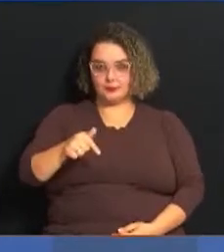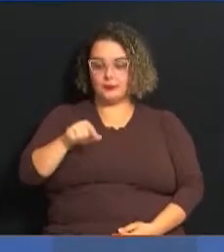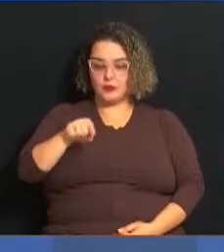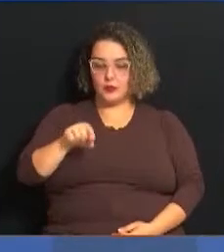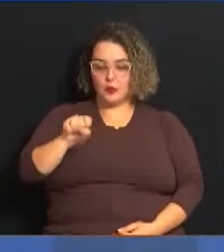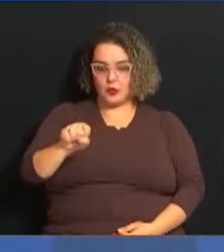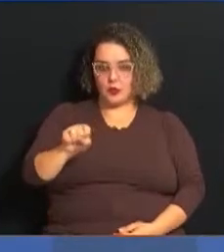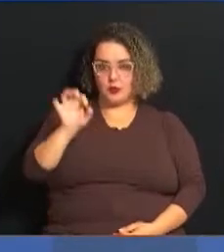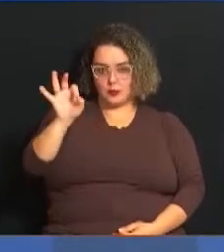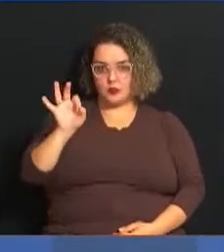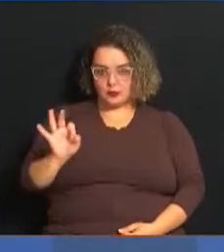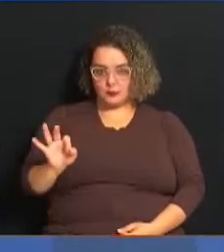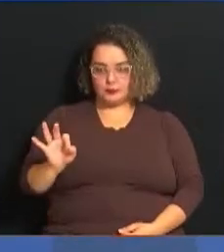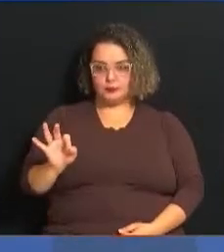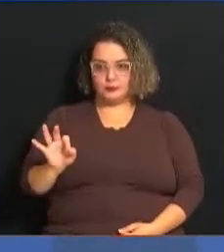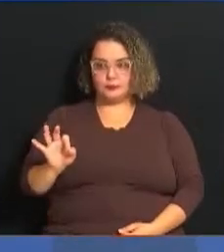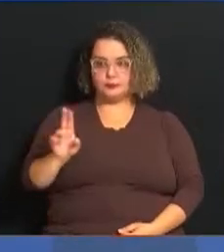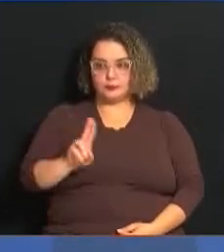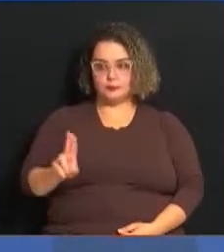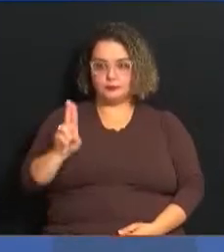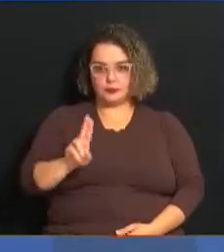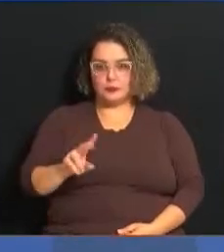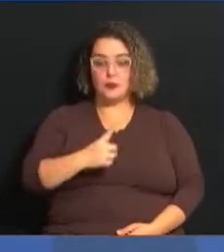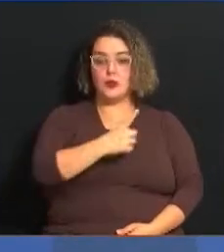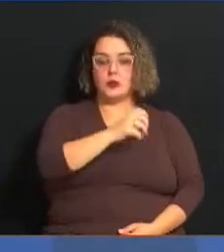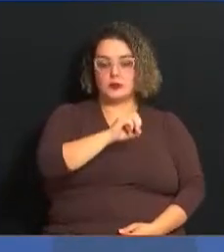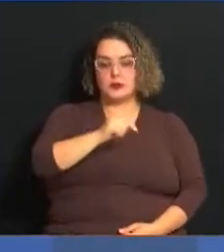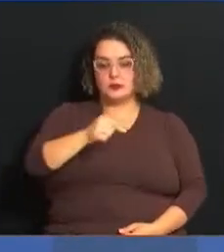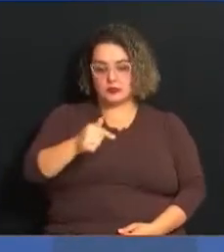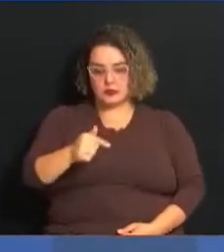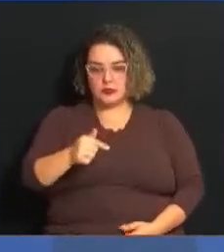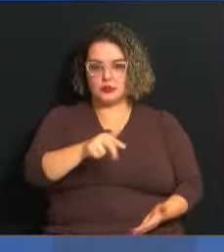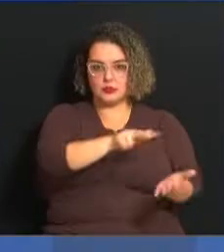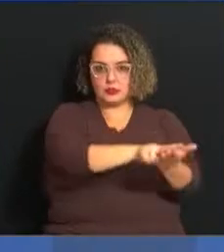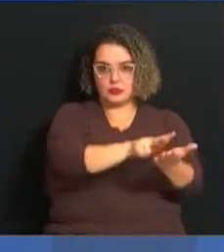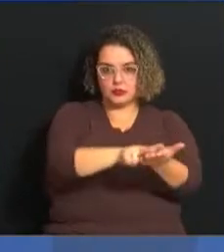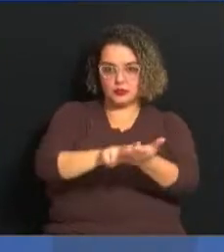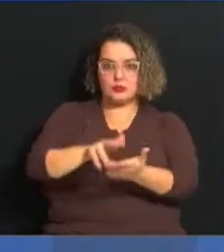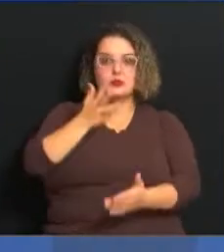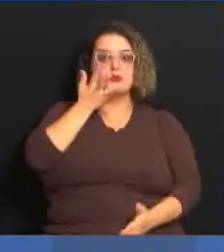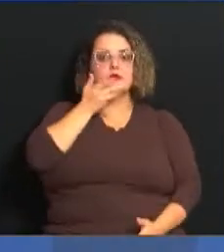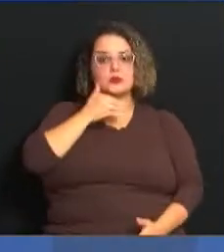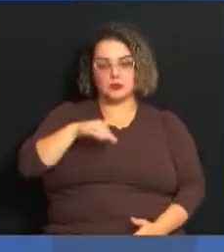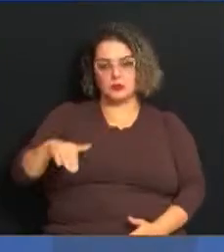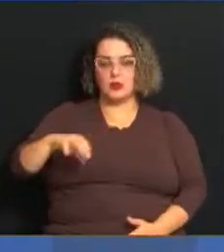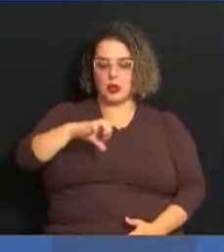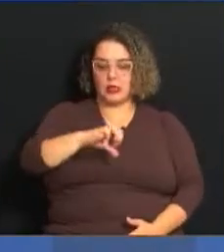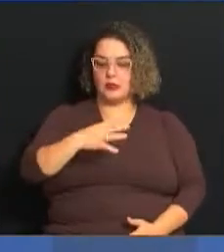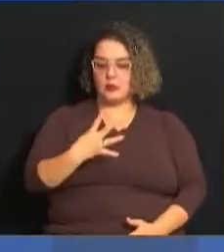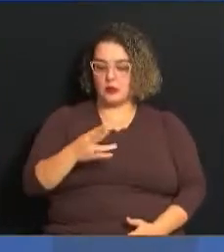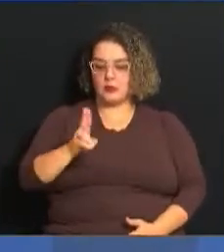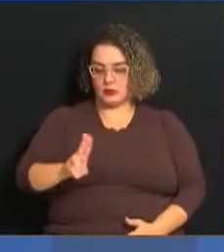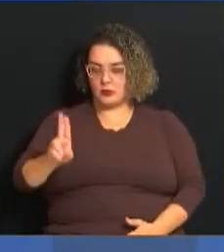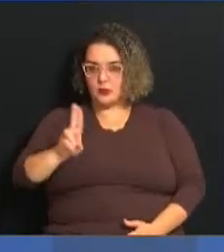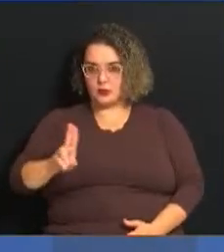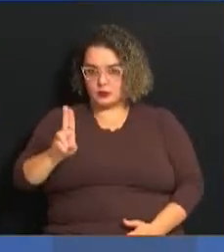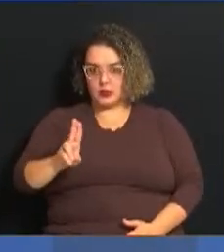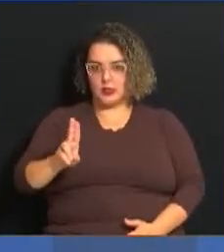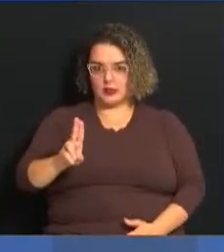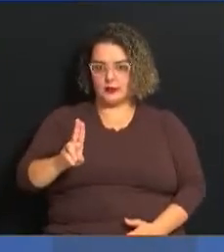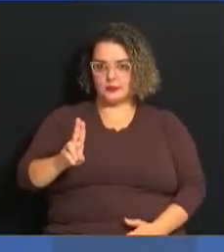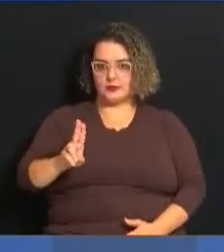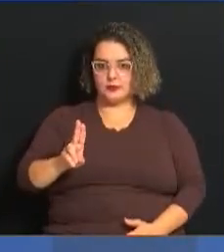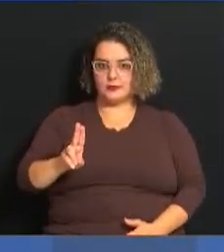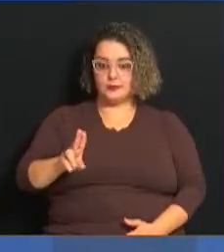87,8% de ocupação. Dos 107 leitos de UTI infantil, 94 estavam ocupados, sendo que na